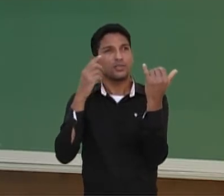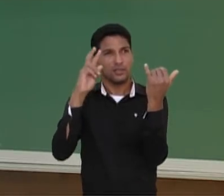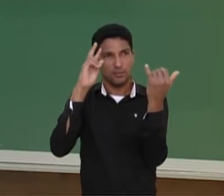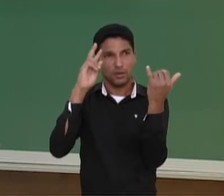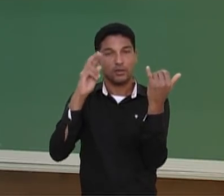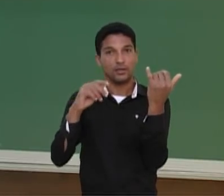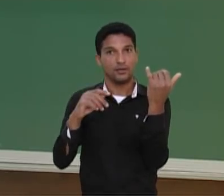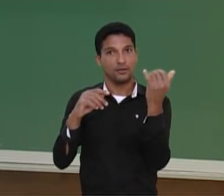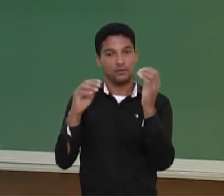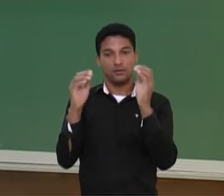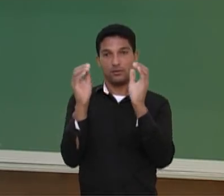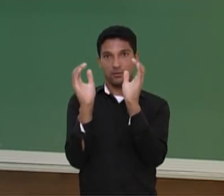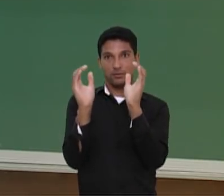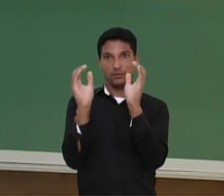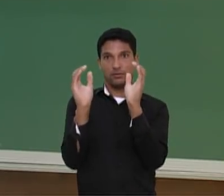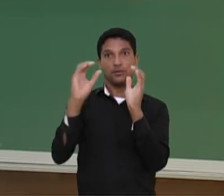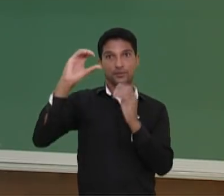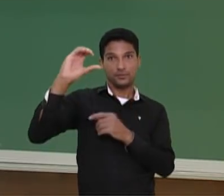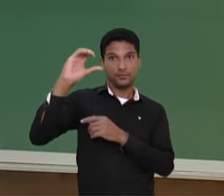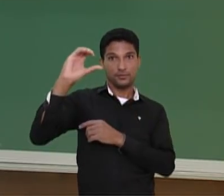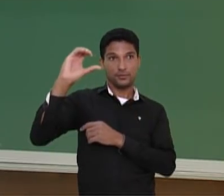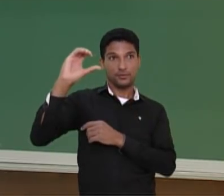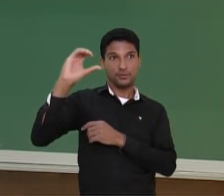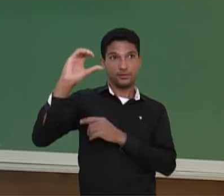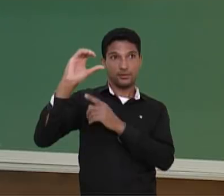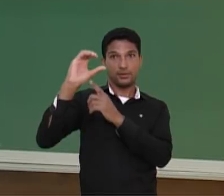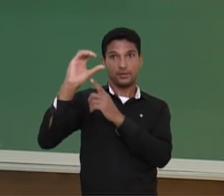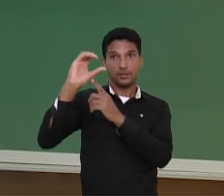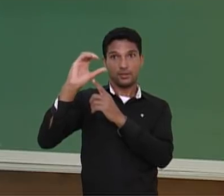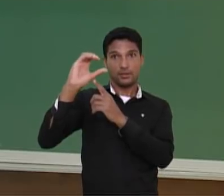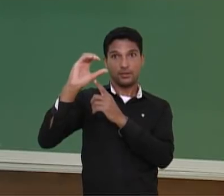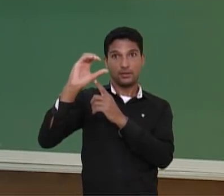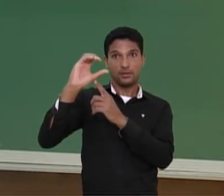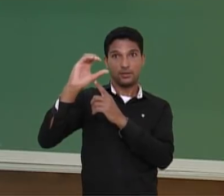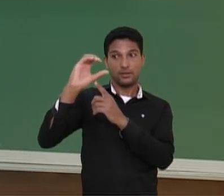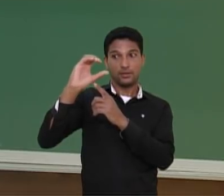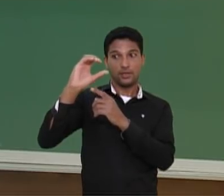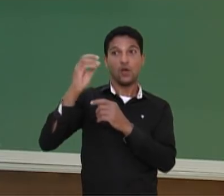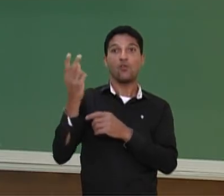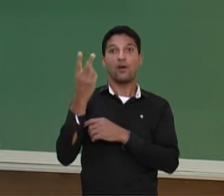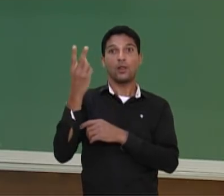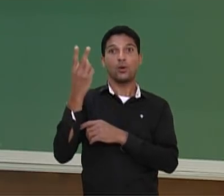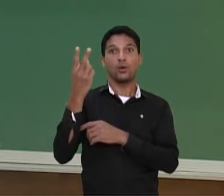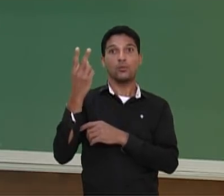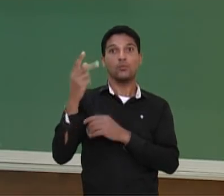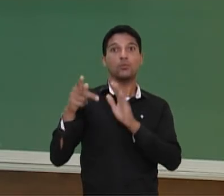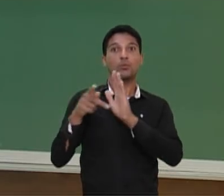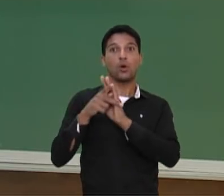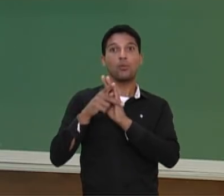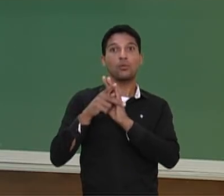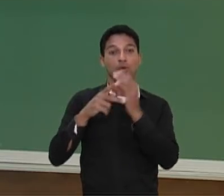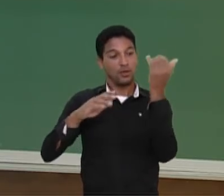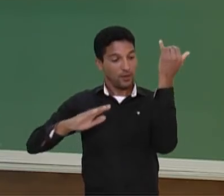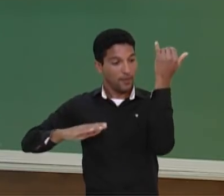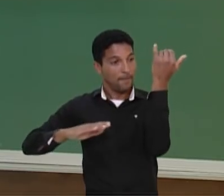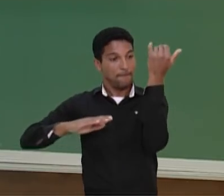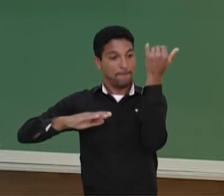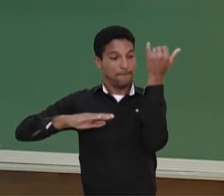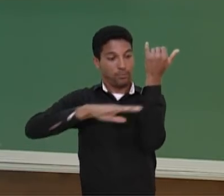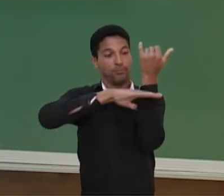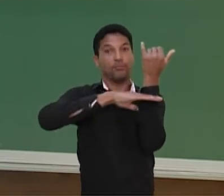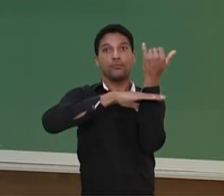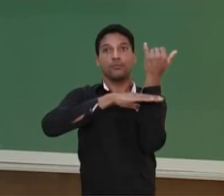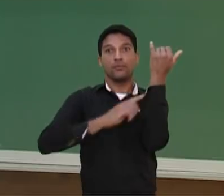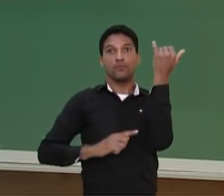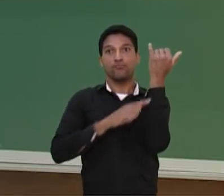valor de c é sempre o valor que intercepta o eixo y, não é isso? Então, posso colocar o c direto igual a 4.